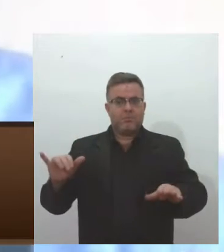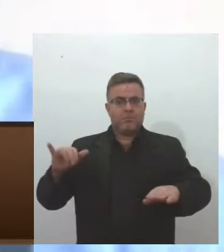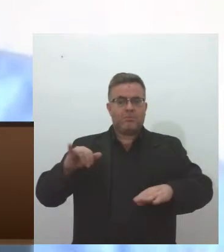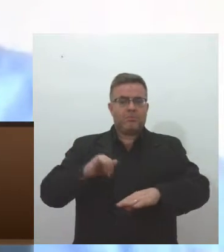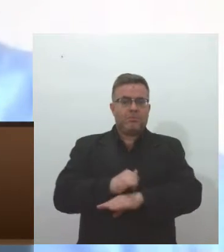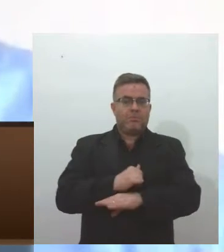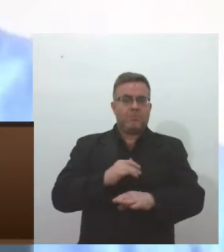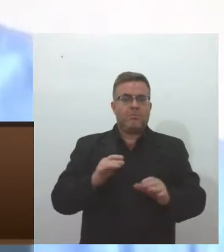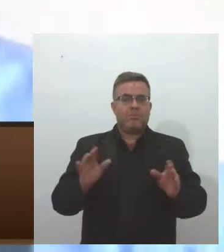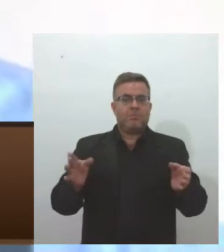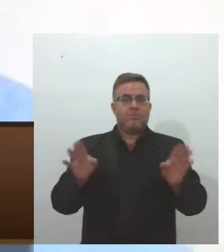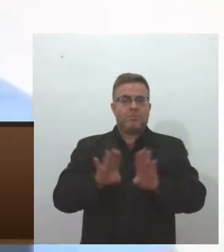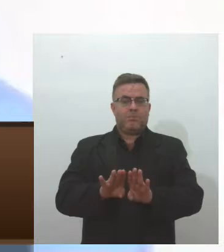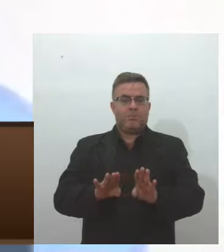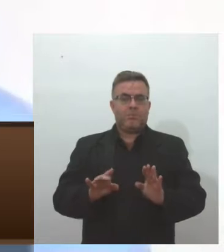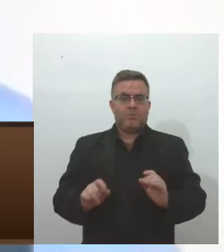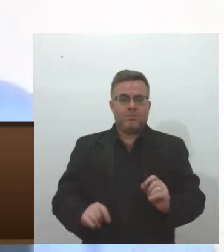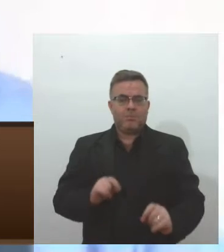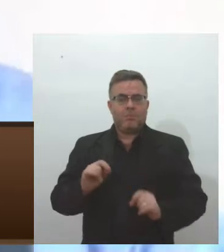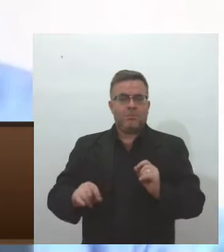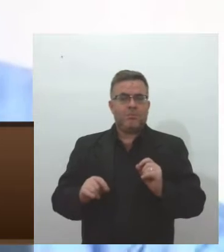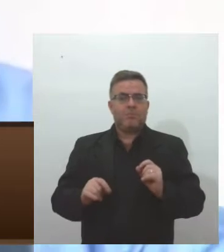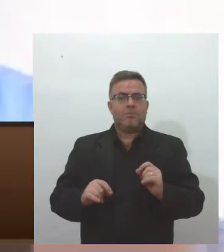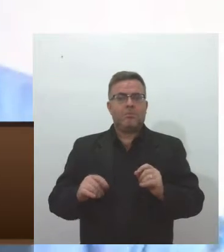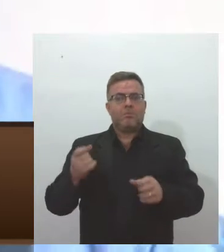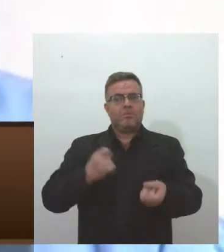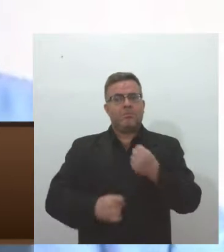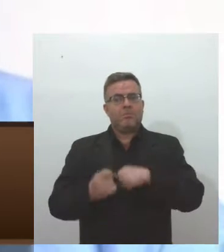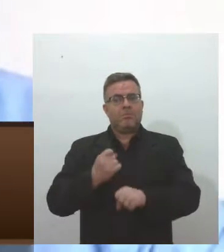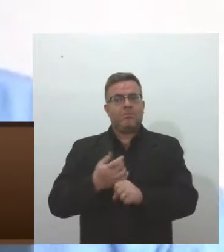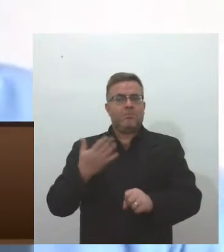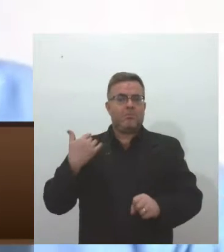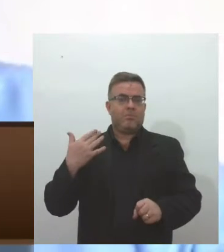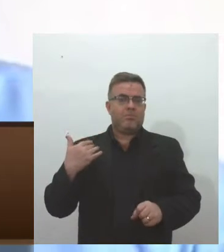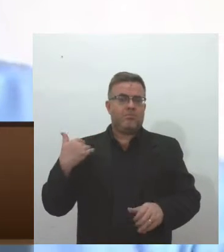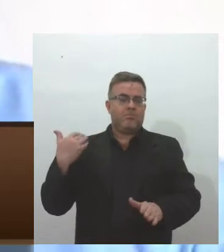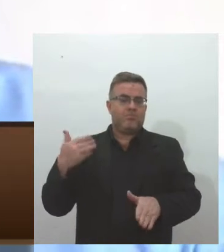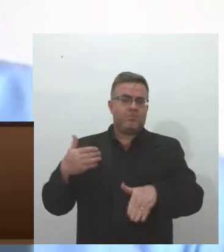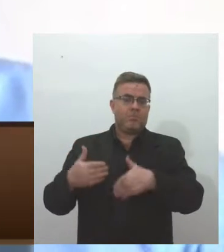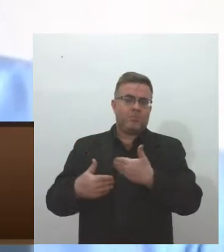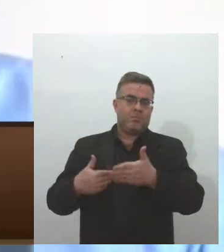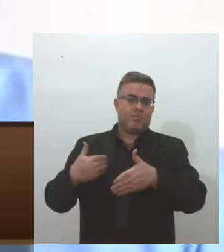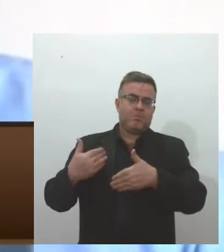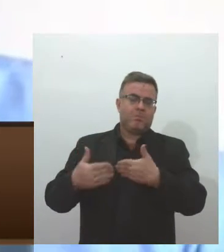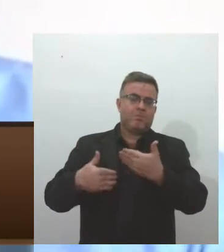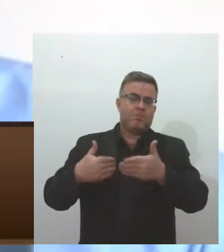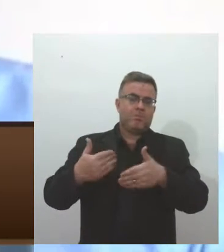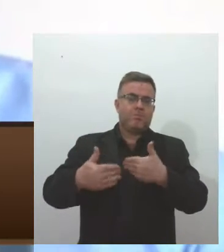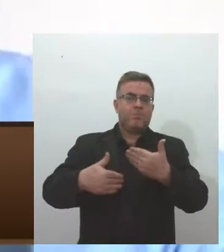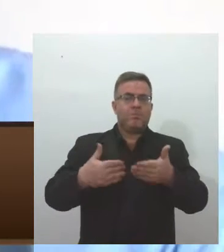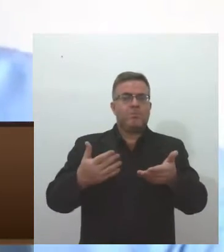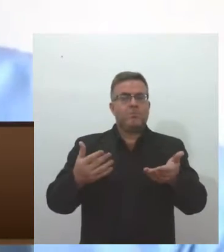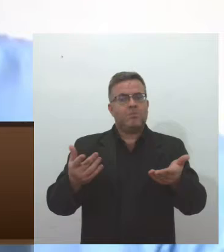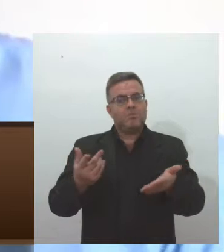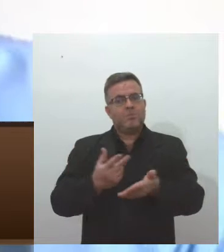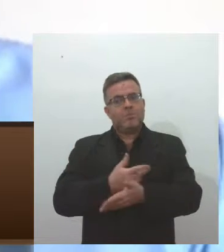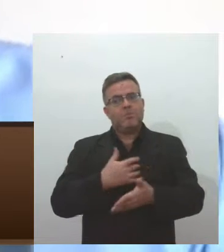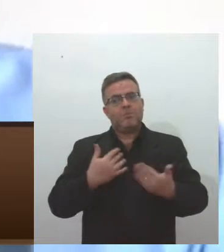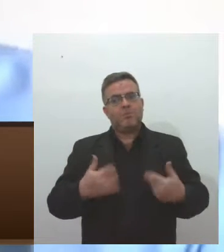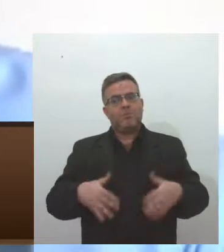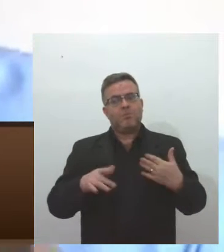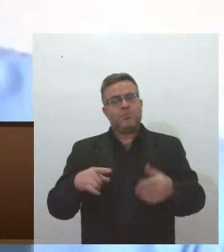era fechado. Mas isso ficou lá no passado. As coisas elas foram evoluindo, né? Nós